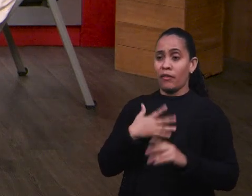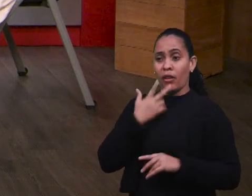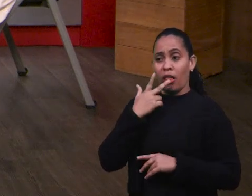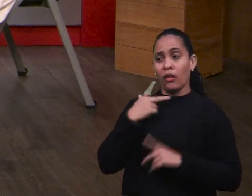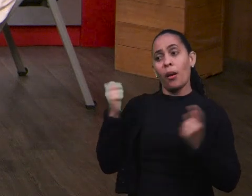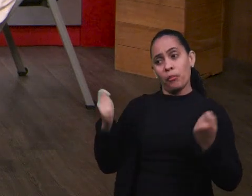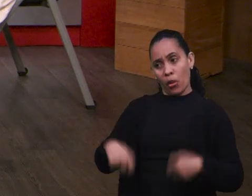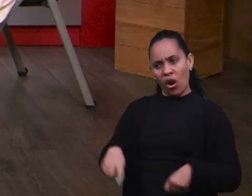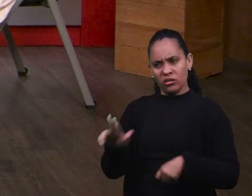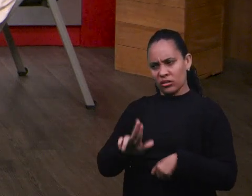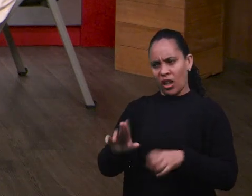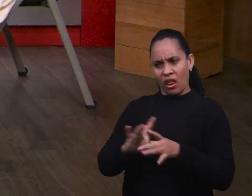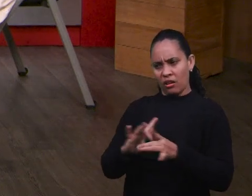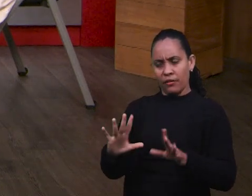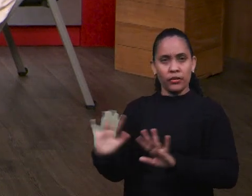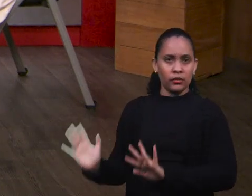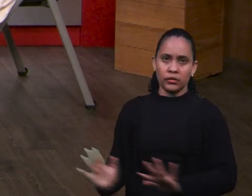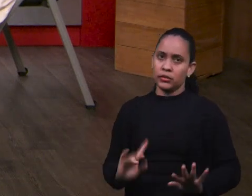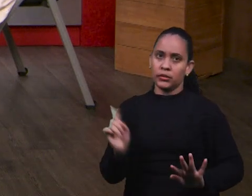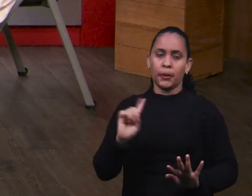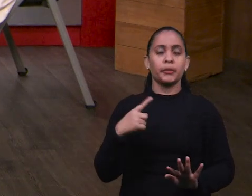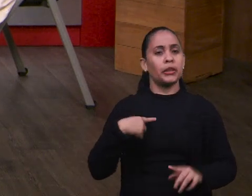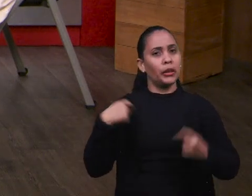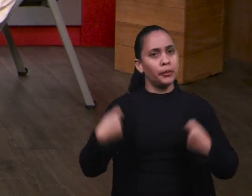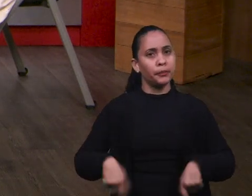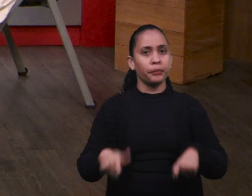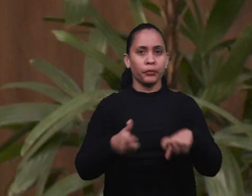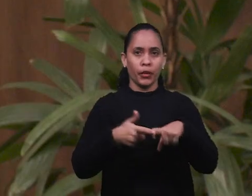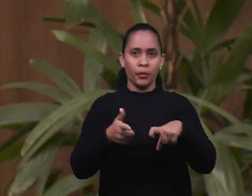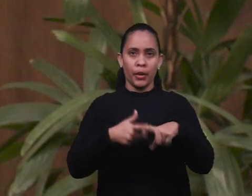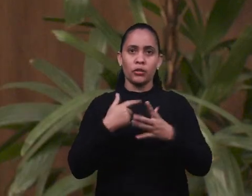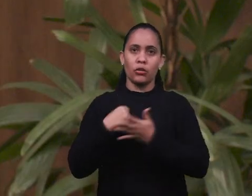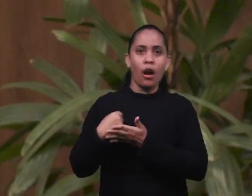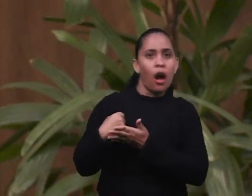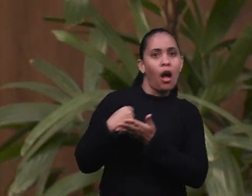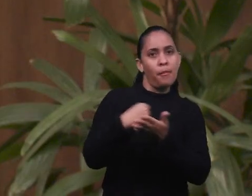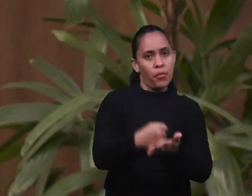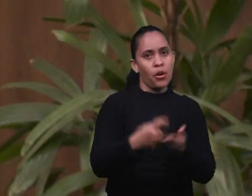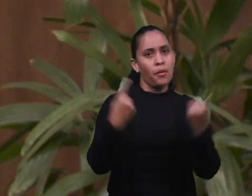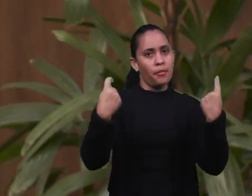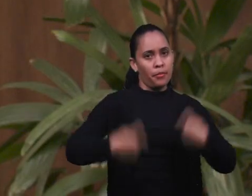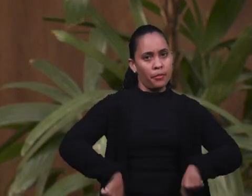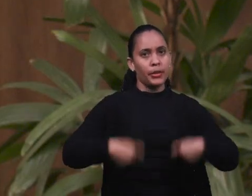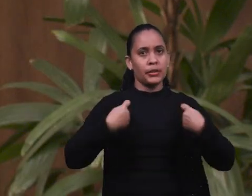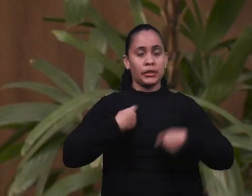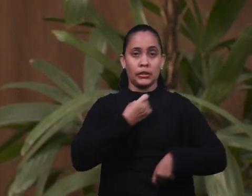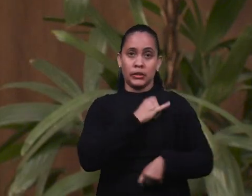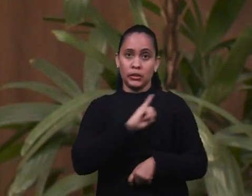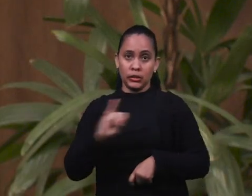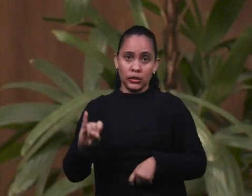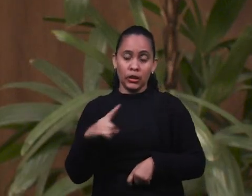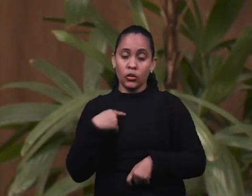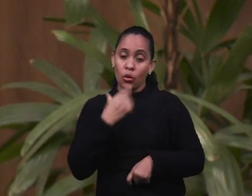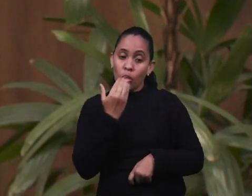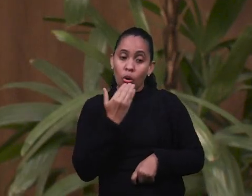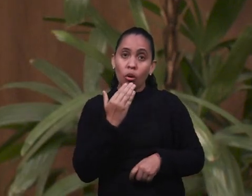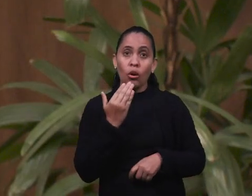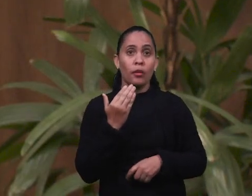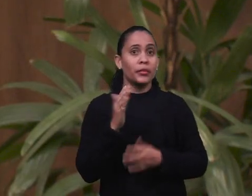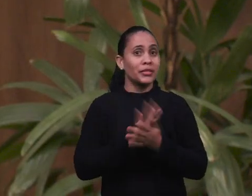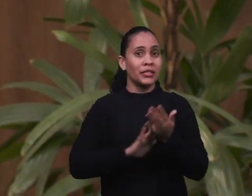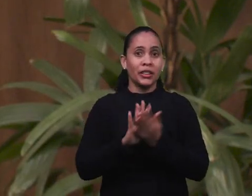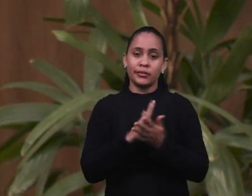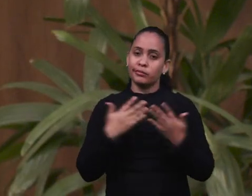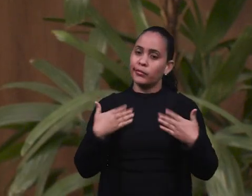Né? E tem que estar sempre com acompanhamento de nutricionista, porque não tem como. Se a pessoa não mudar, não aprender a comer direito, não vai dar